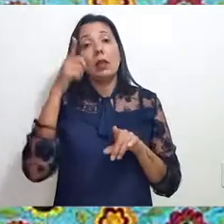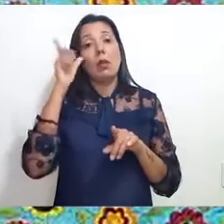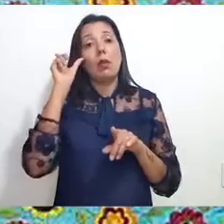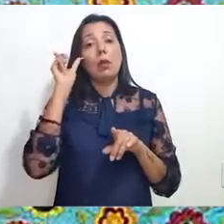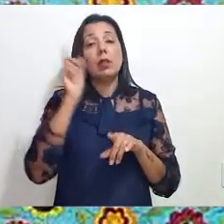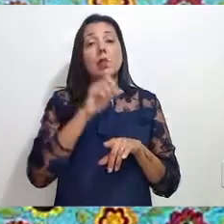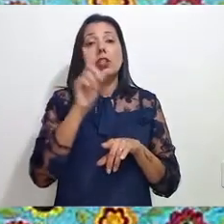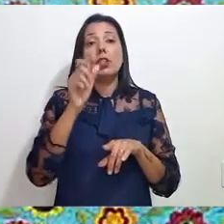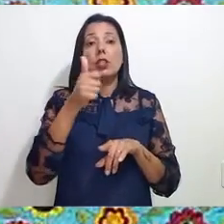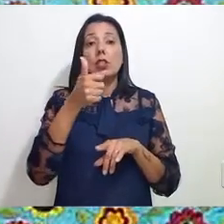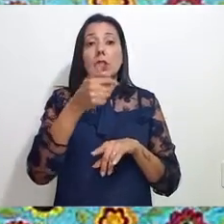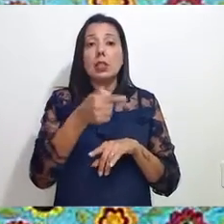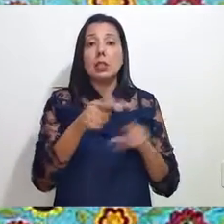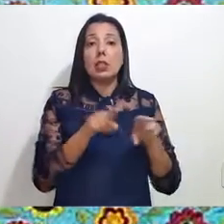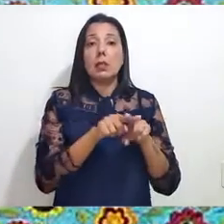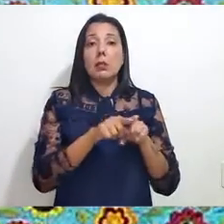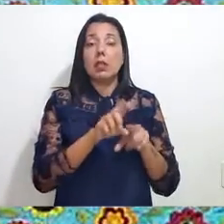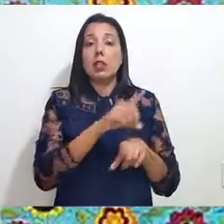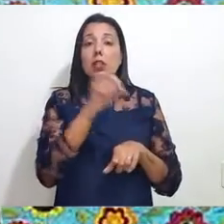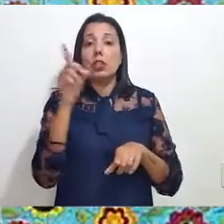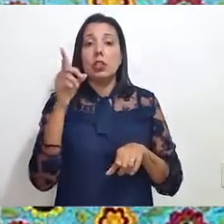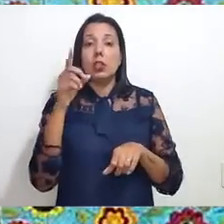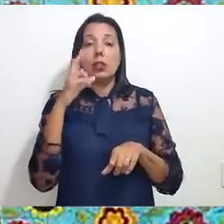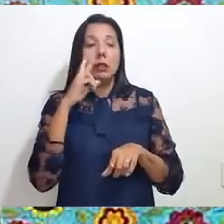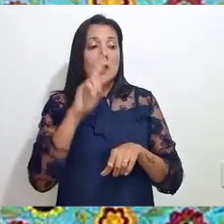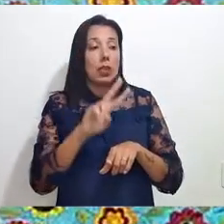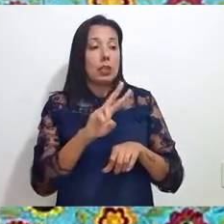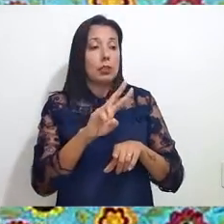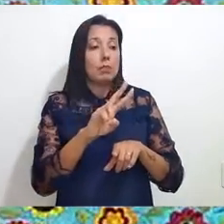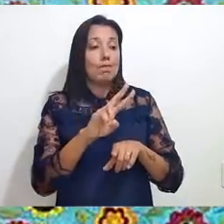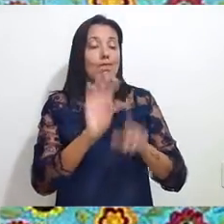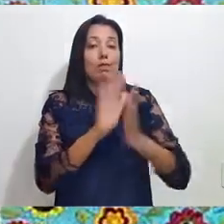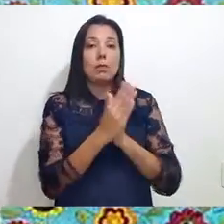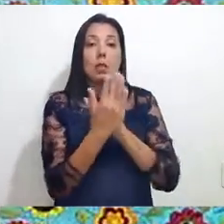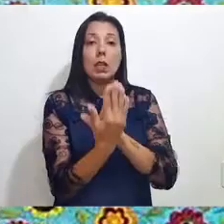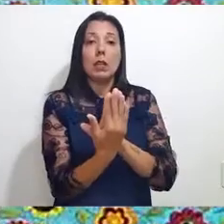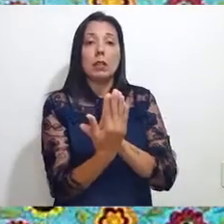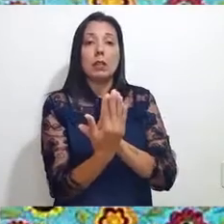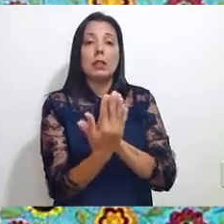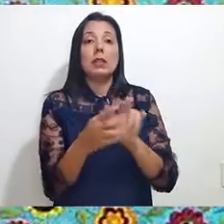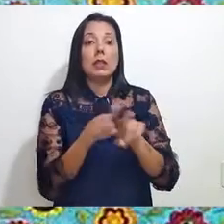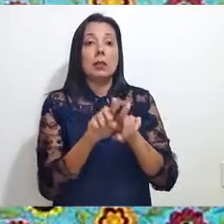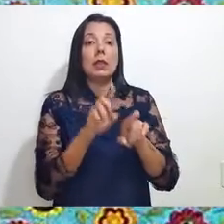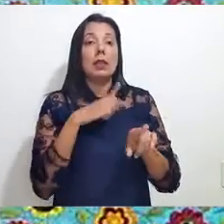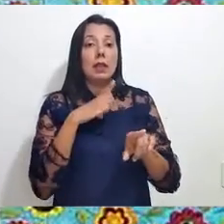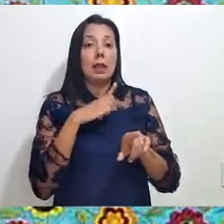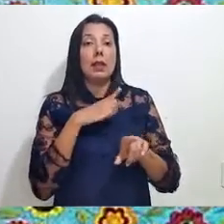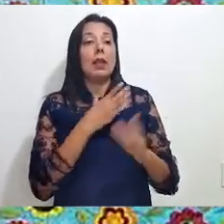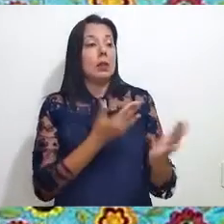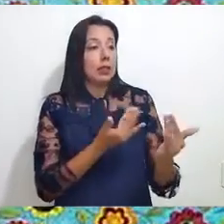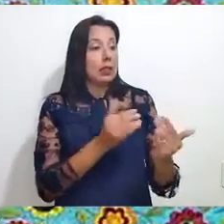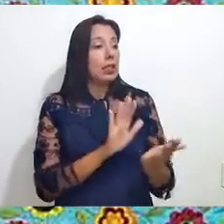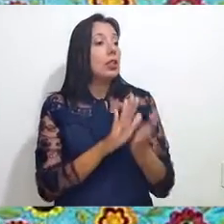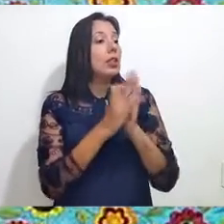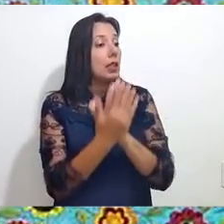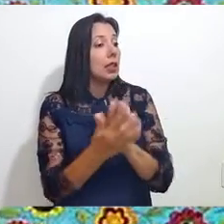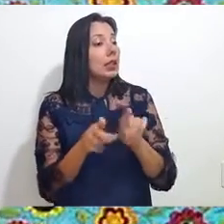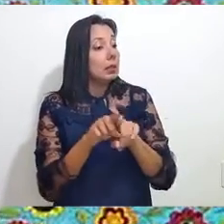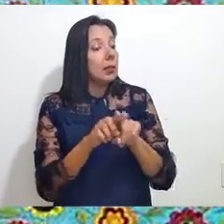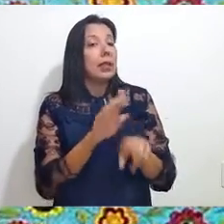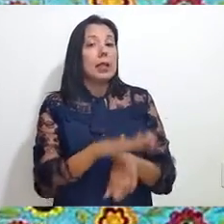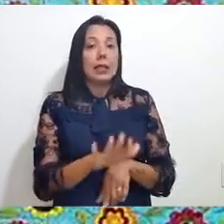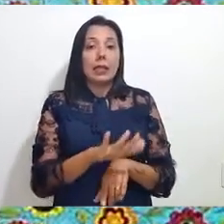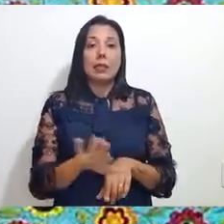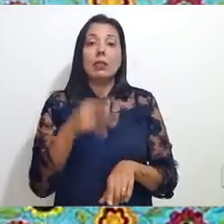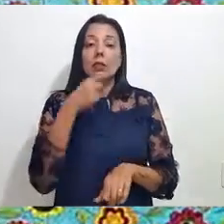de crianças com menos até 10 anos que comete suicídio é imenso. E o número de adolescentes também que